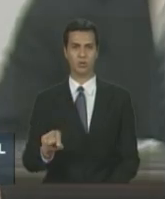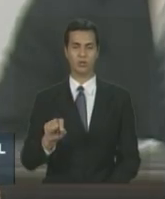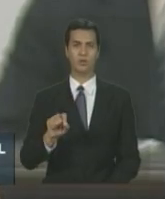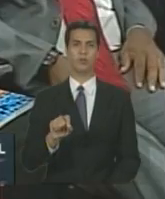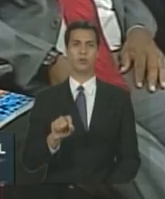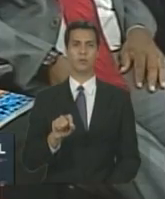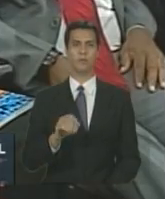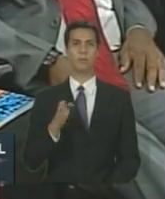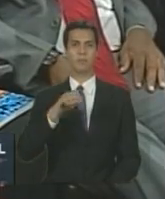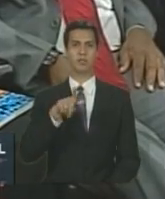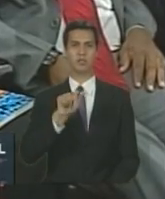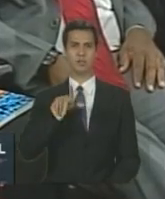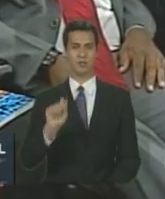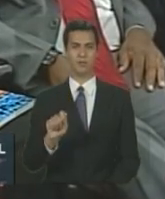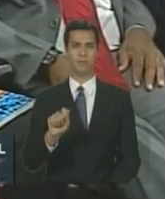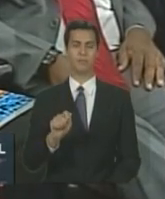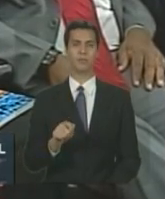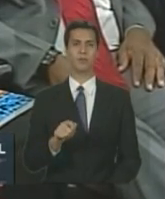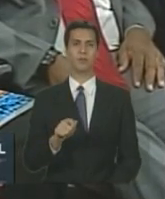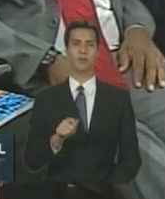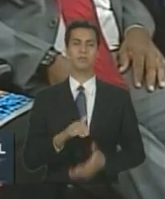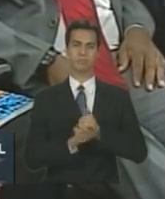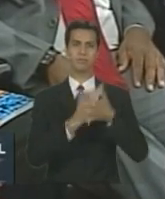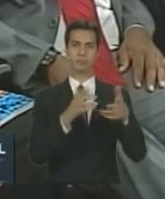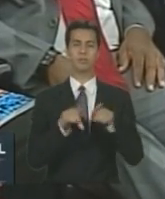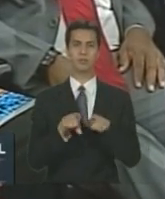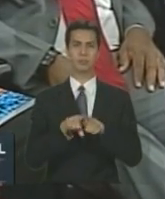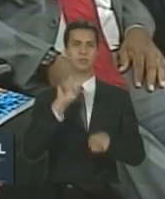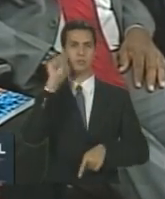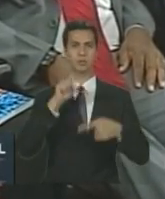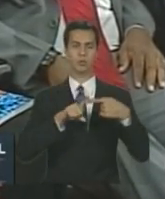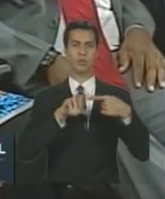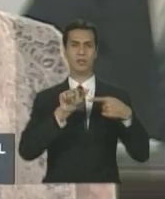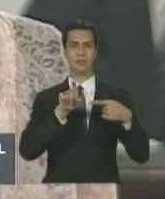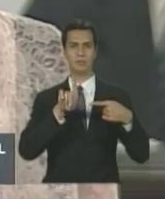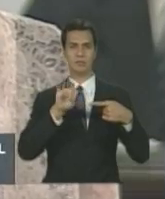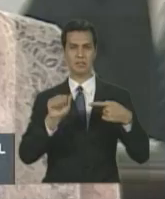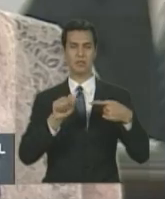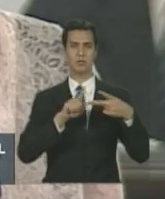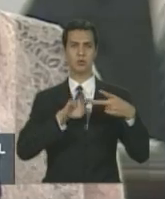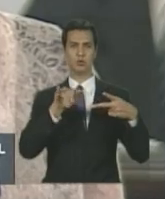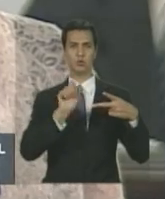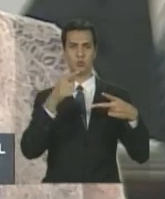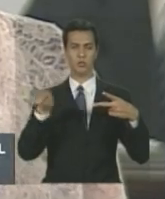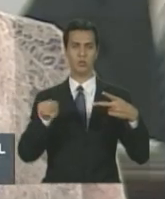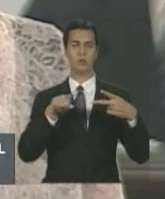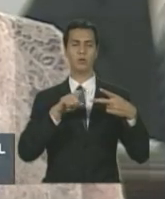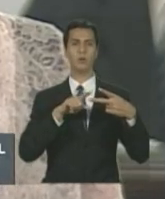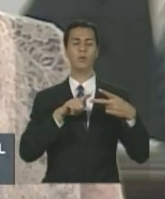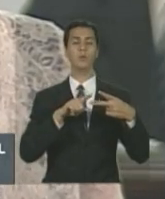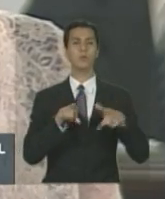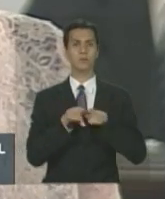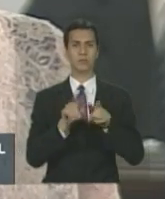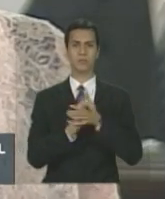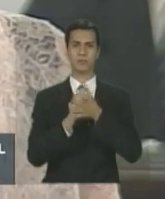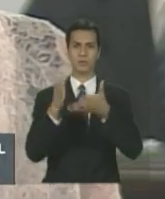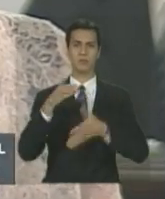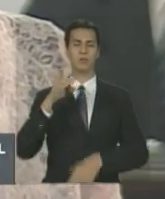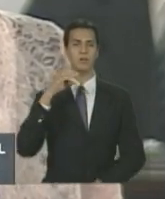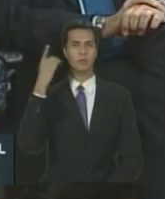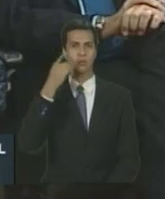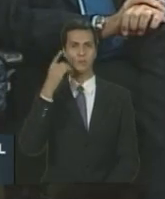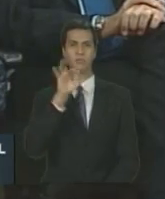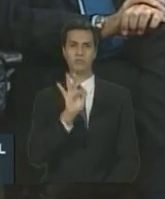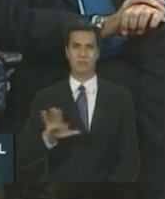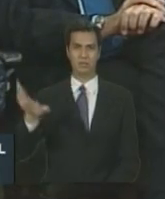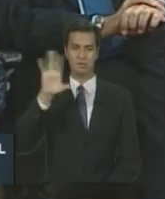os senadores Lidice da Mata, Walter Pinheiro, João Durval. Queria cumprimentar os deputados federais